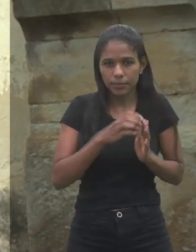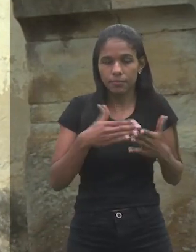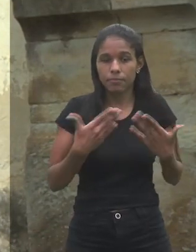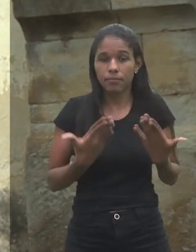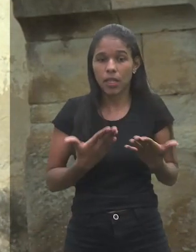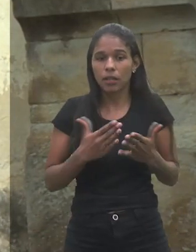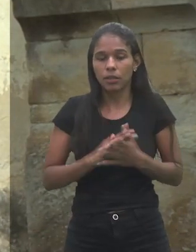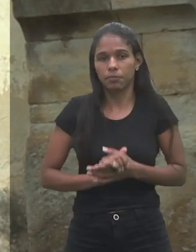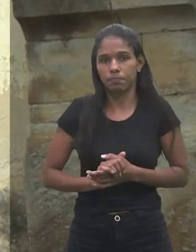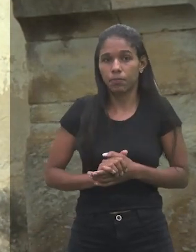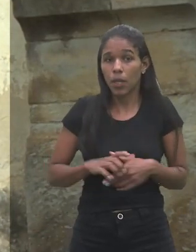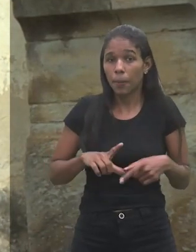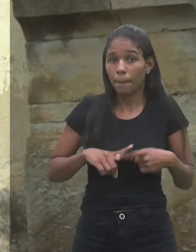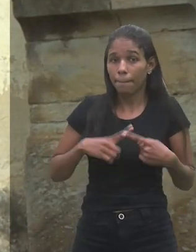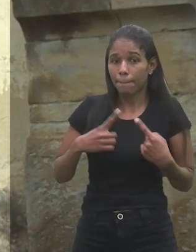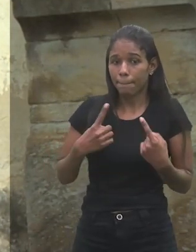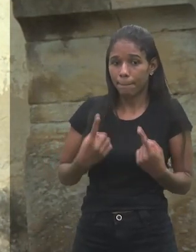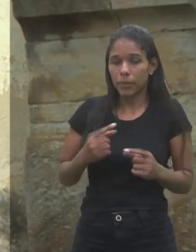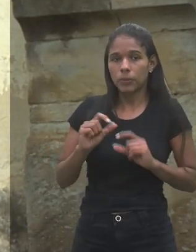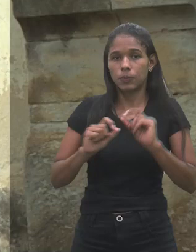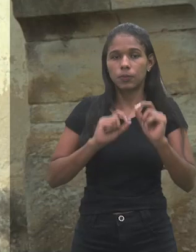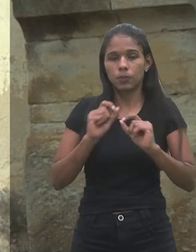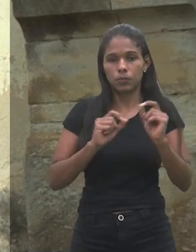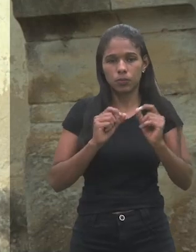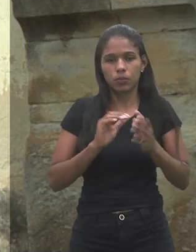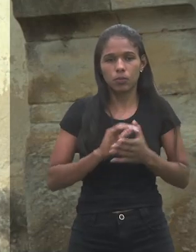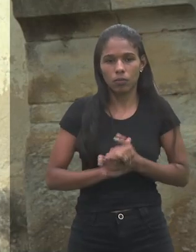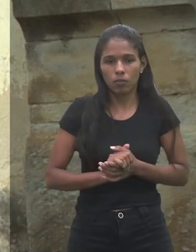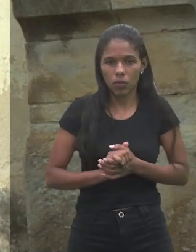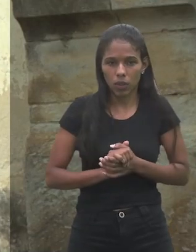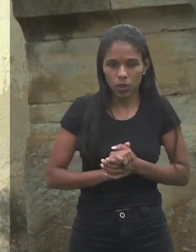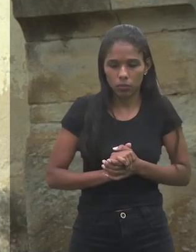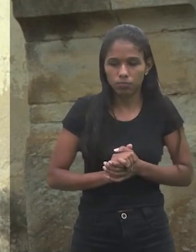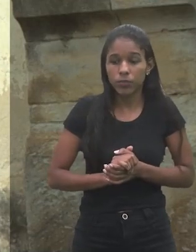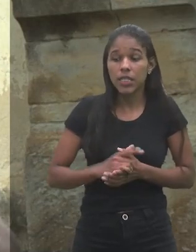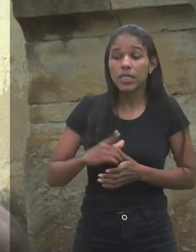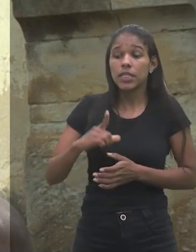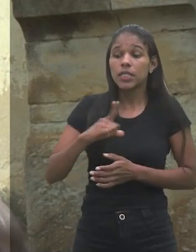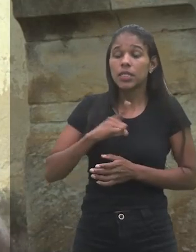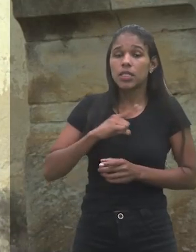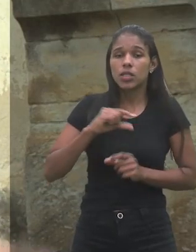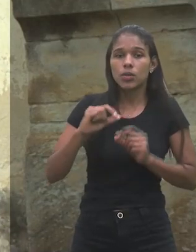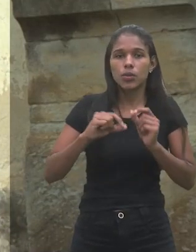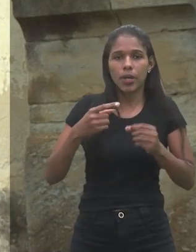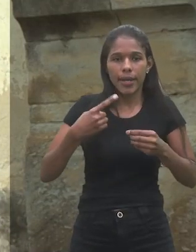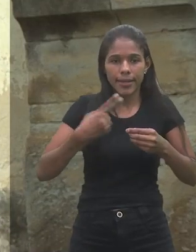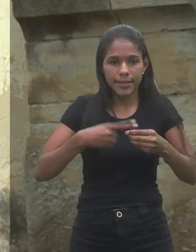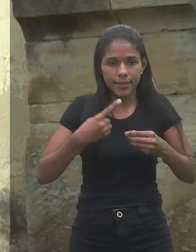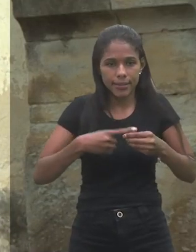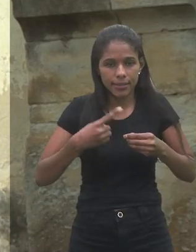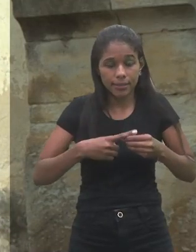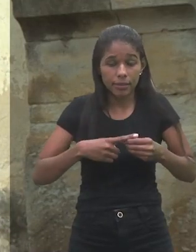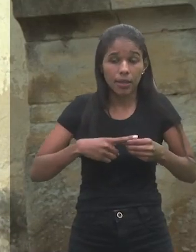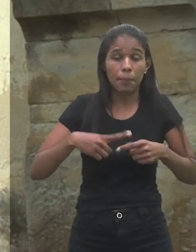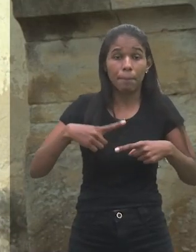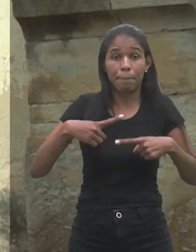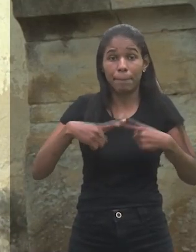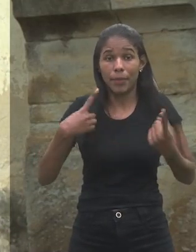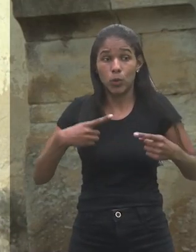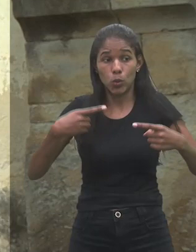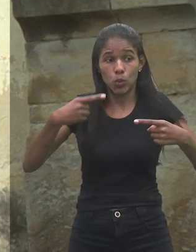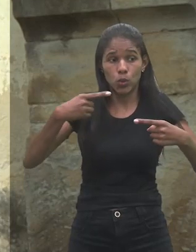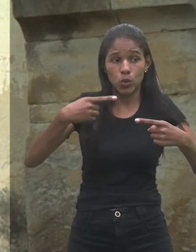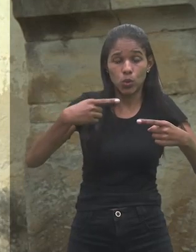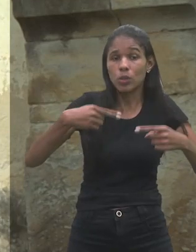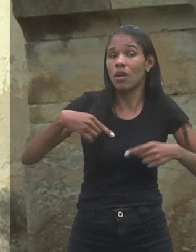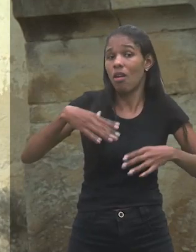paulistas. Só que a Irmandade, na época, que era mais propícia a mandar em todo o contexto histórico de Vila Rica, século